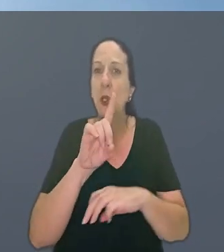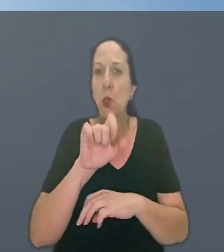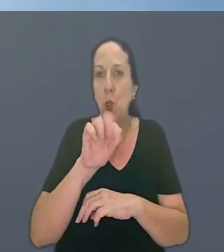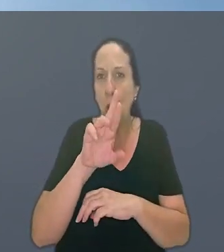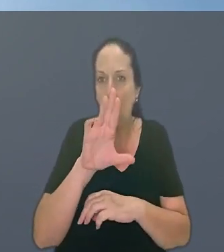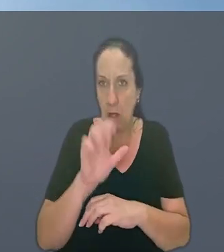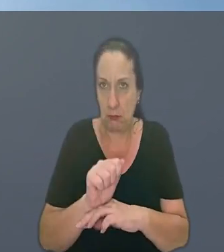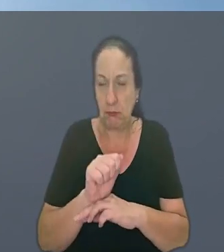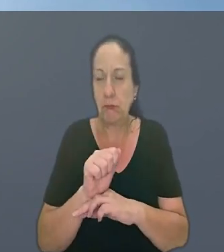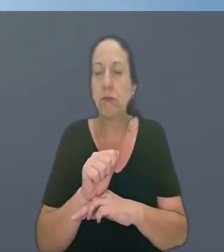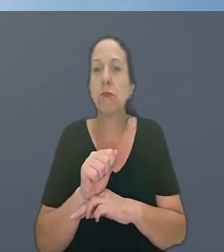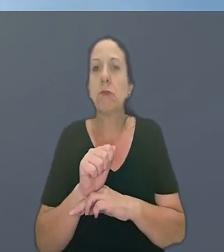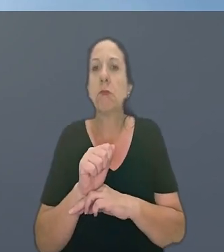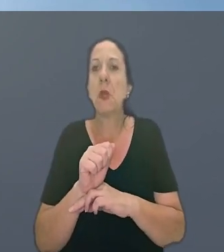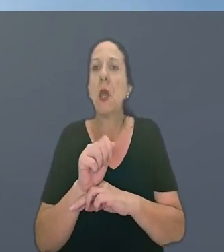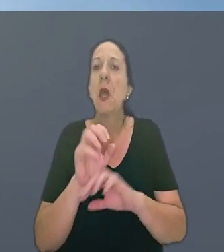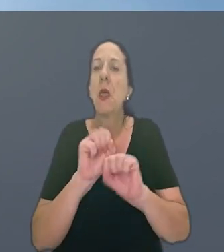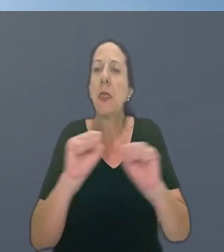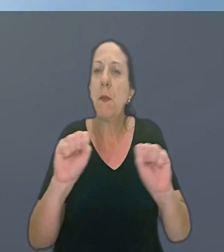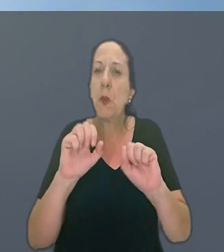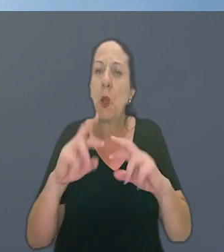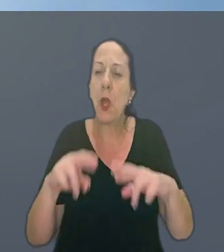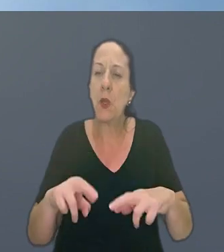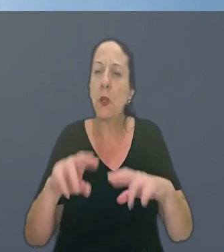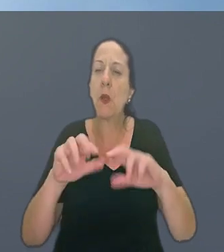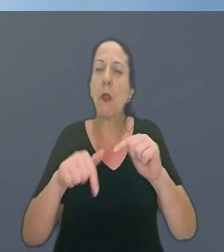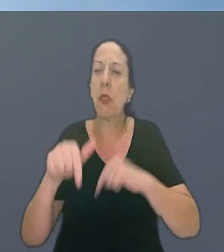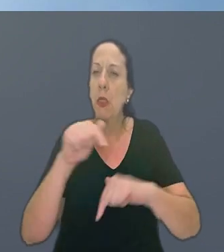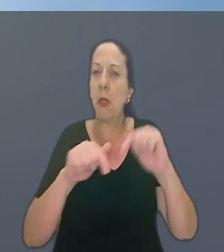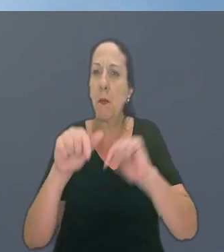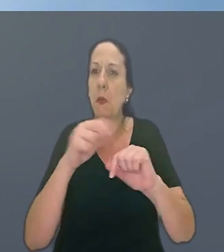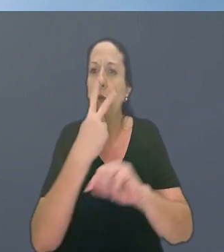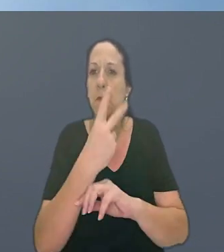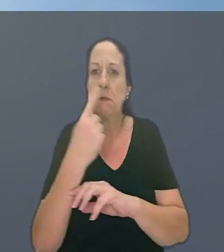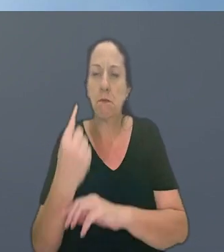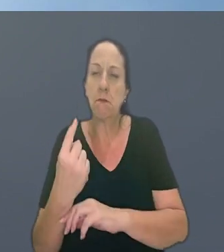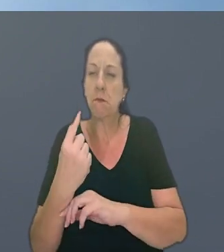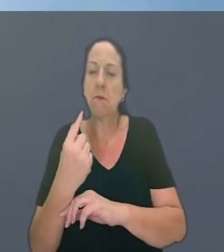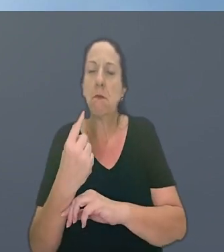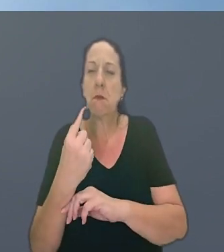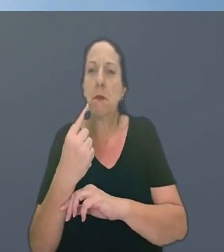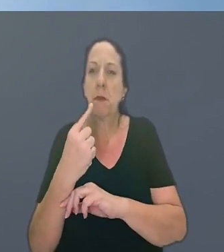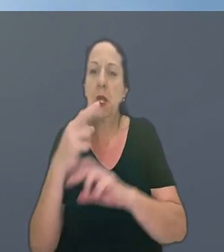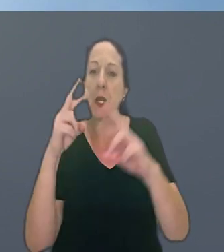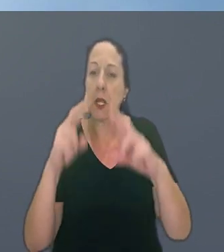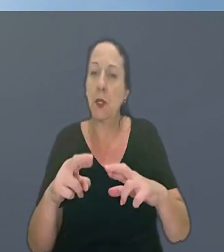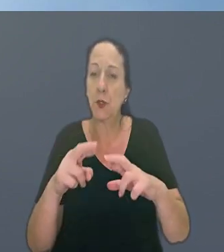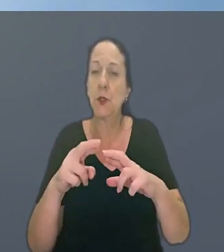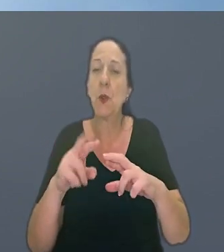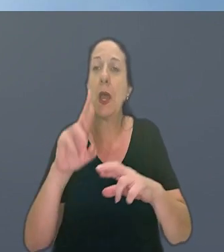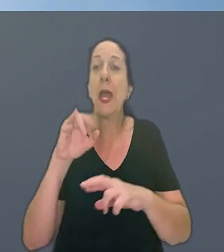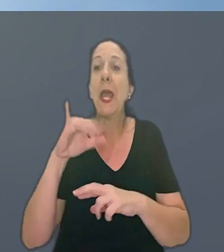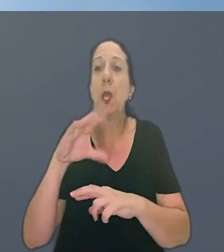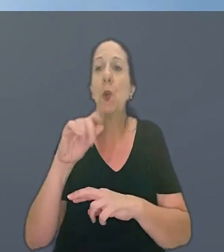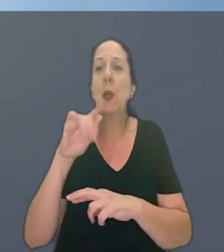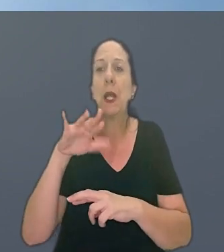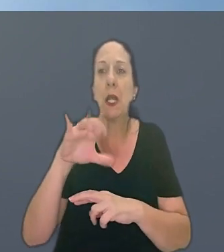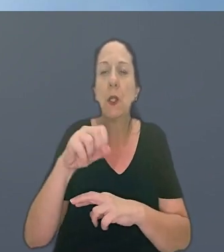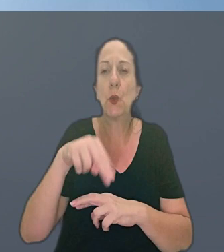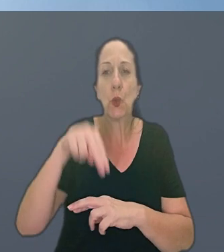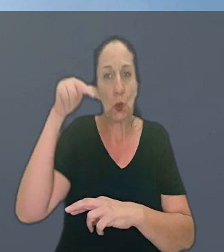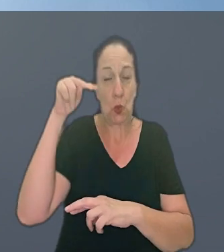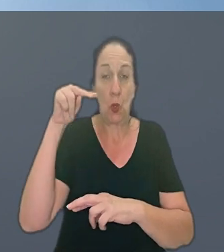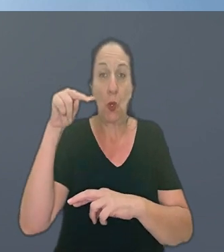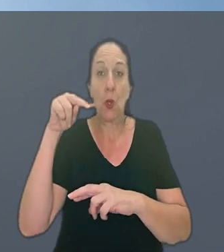da Costa, concluiu correição ordinária no Tribunal Regional do Trabalho da 21ª Região, no Rio Grande do Norte. O relatório final